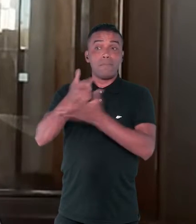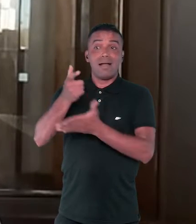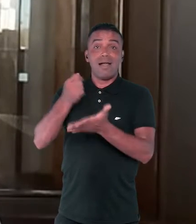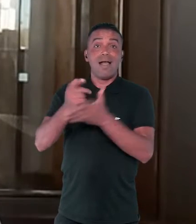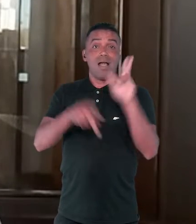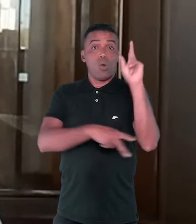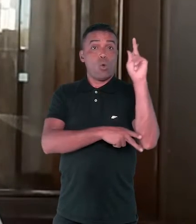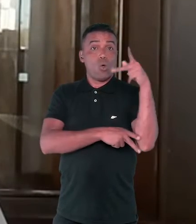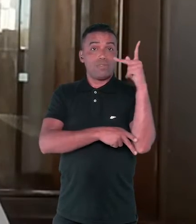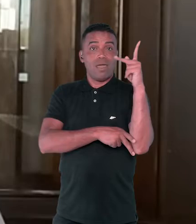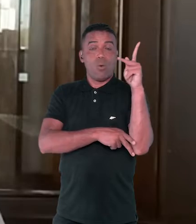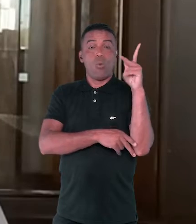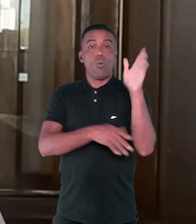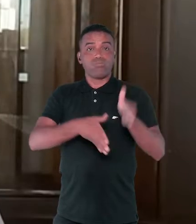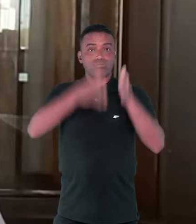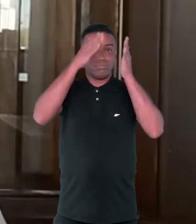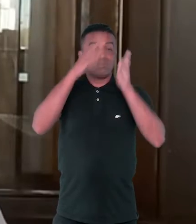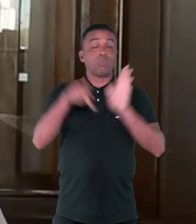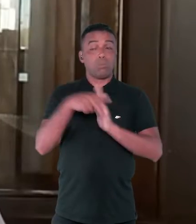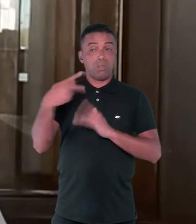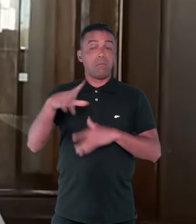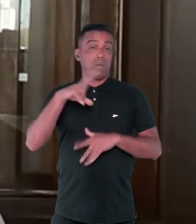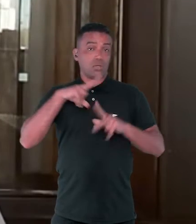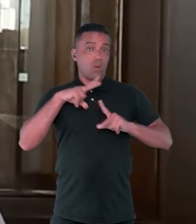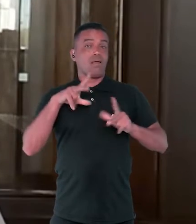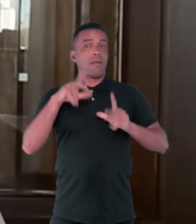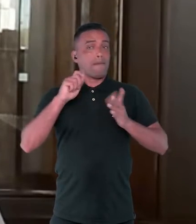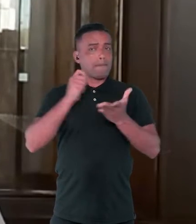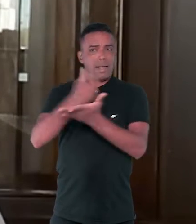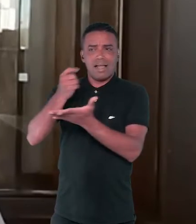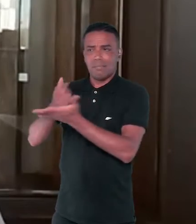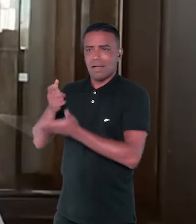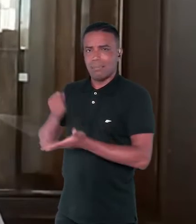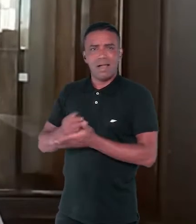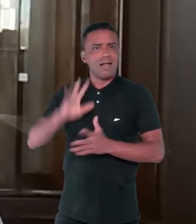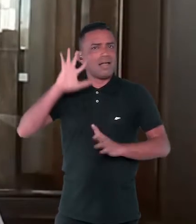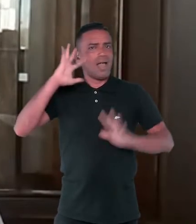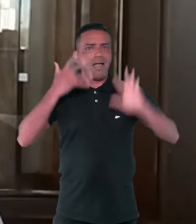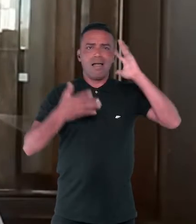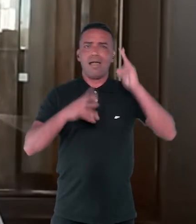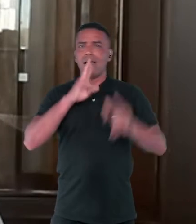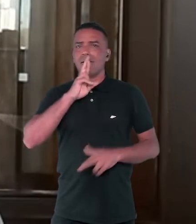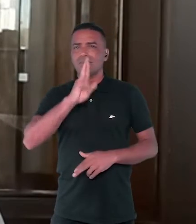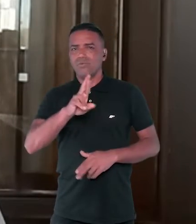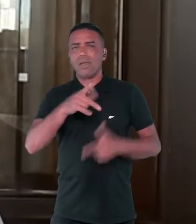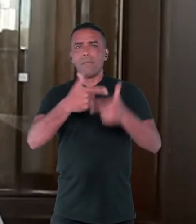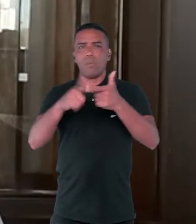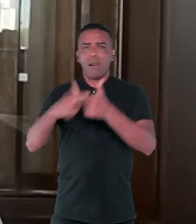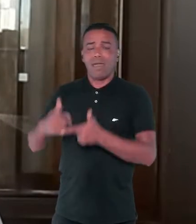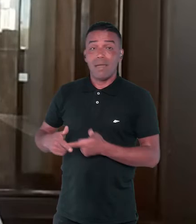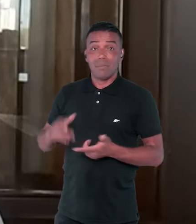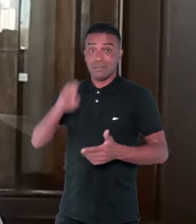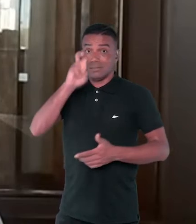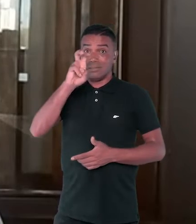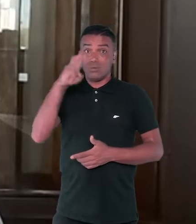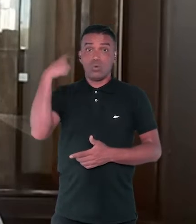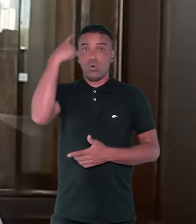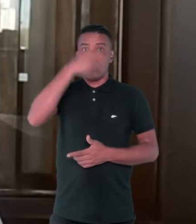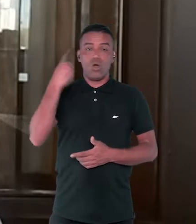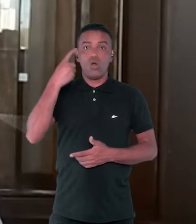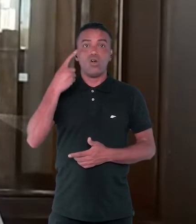do hotel, do hotel e dele. Pagava as contas todas, resolvia todos os problemas, resolvia cartório e tudo. 5 horas eu